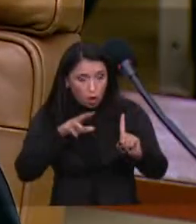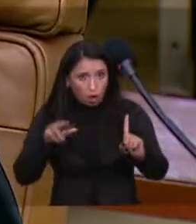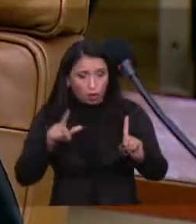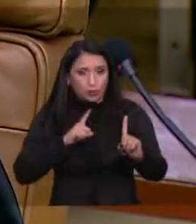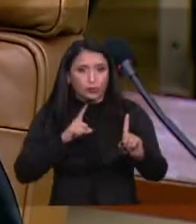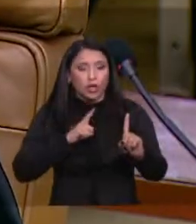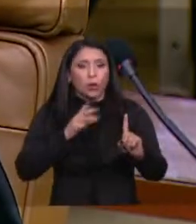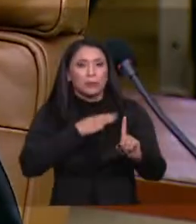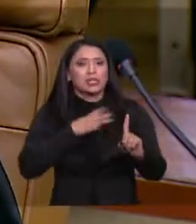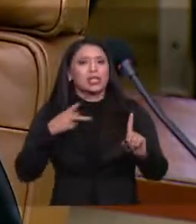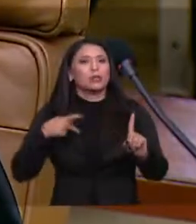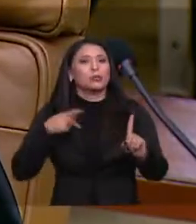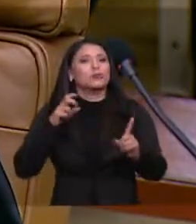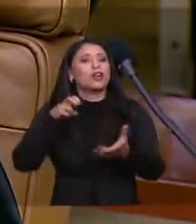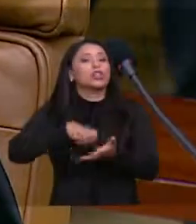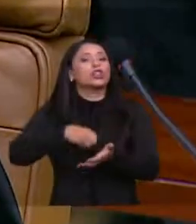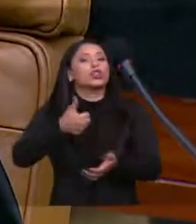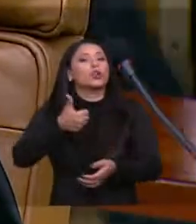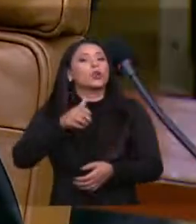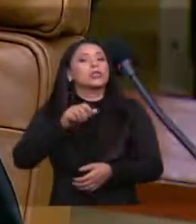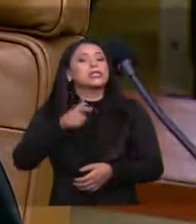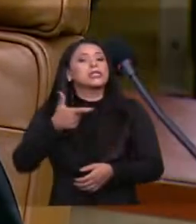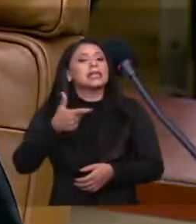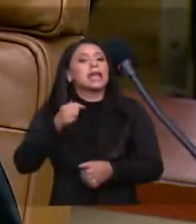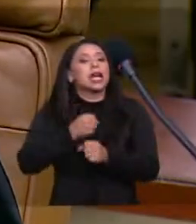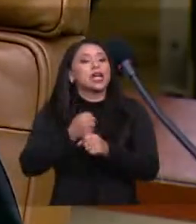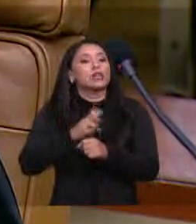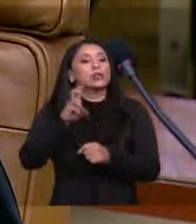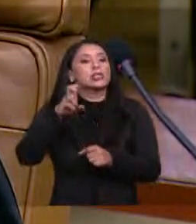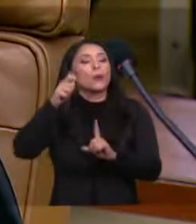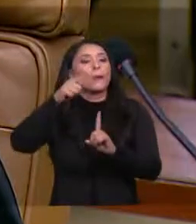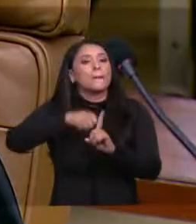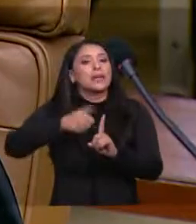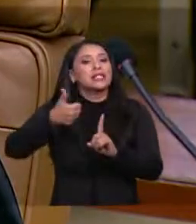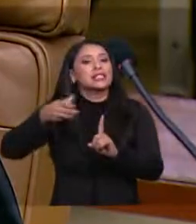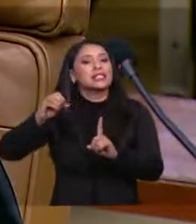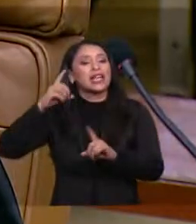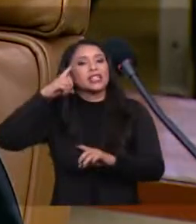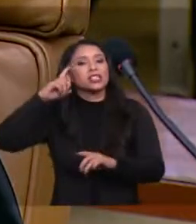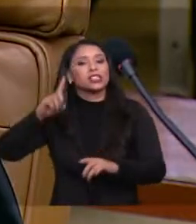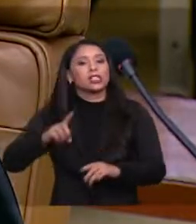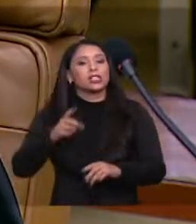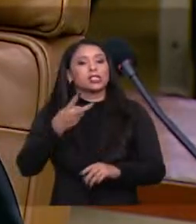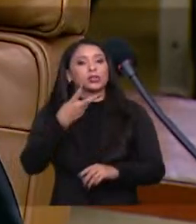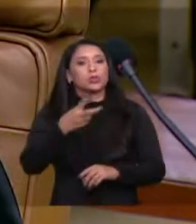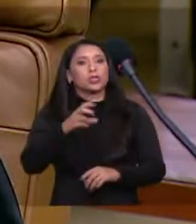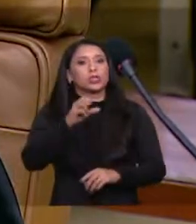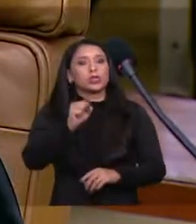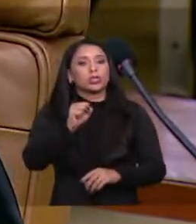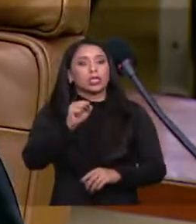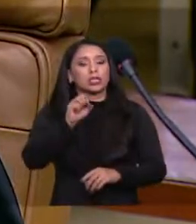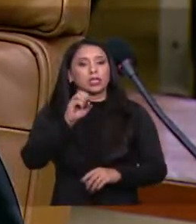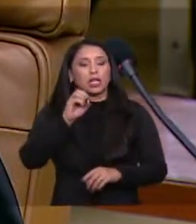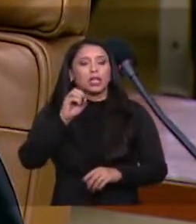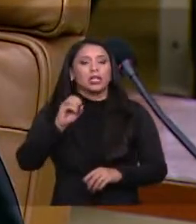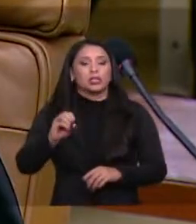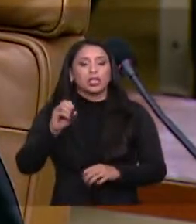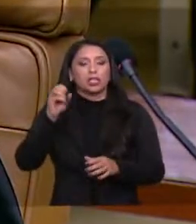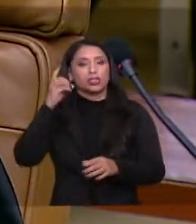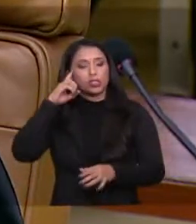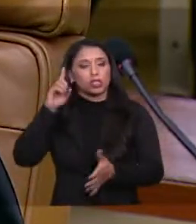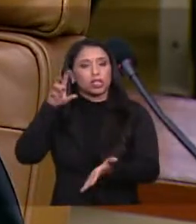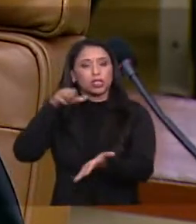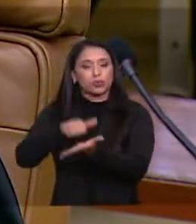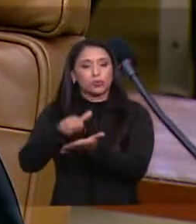sugeriu uma pena de 12 anos e cinco meses e 10 dias reclusão e 280 Dias multa no valor